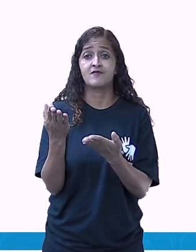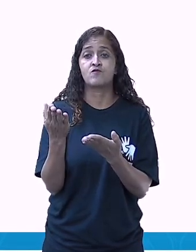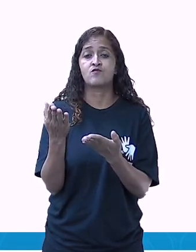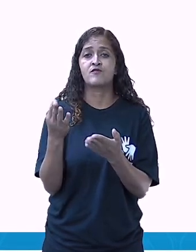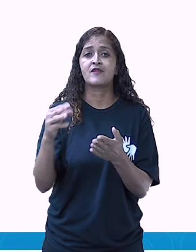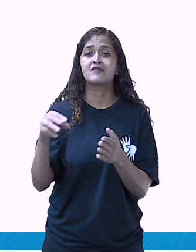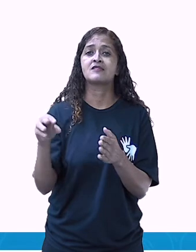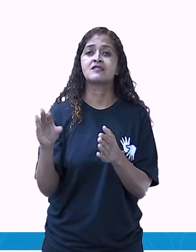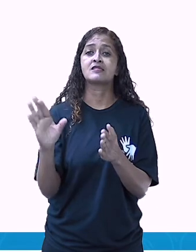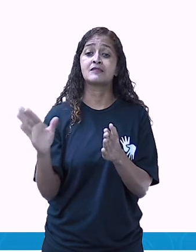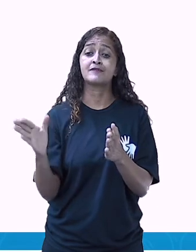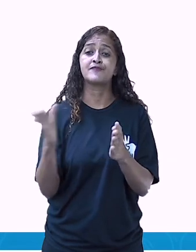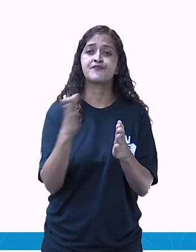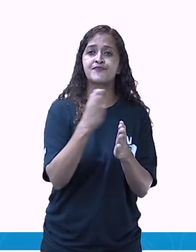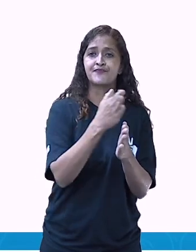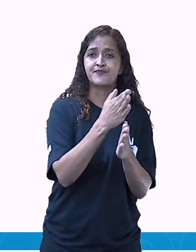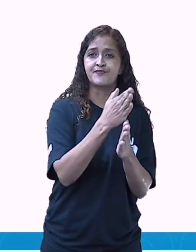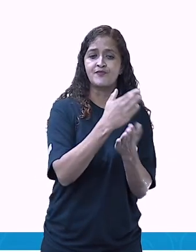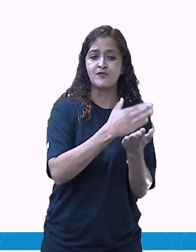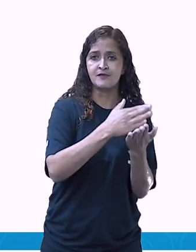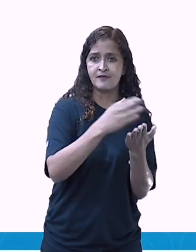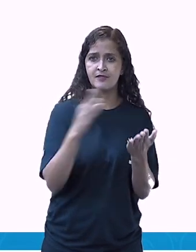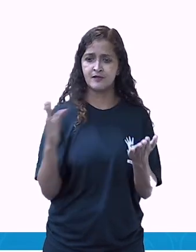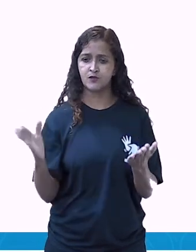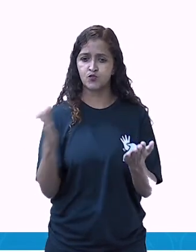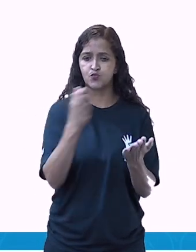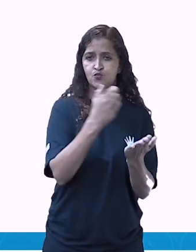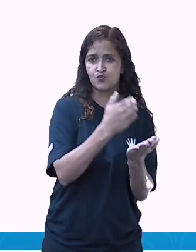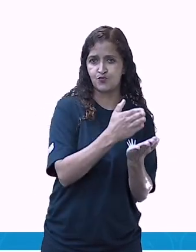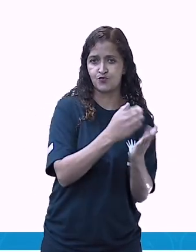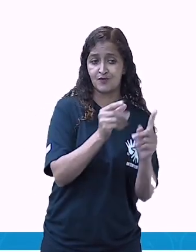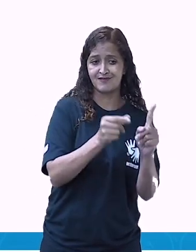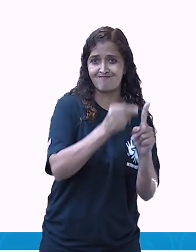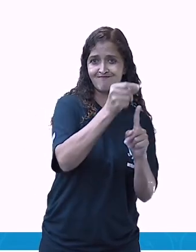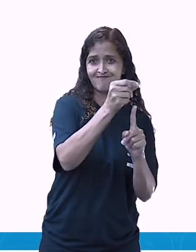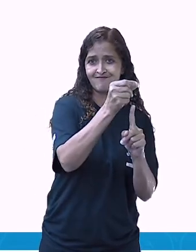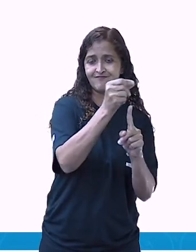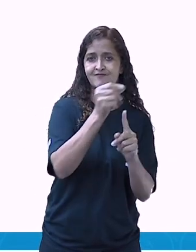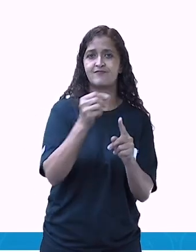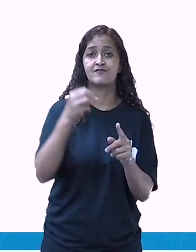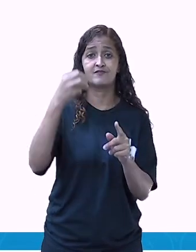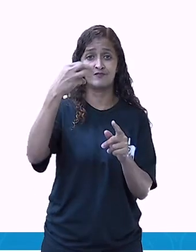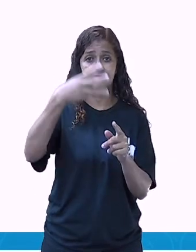primeiro número da direita para a esquerda? Então, quer dizer que nesse número aqui,